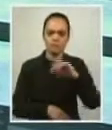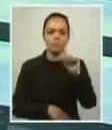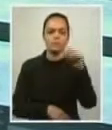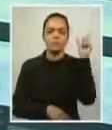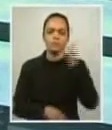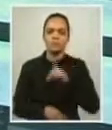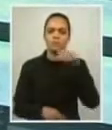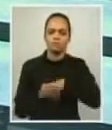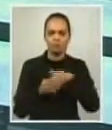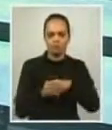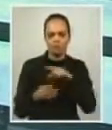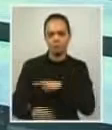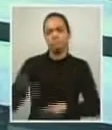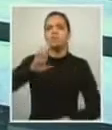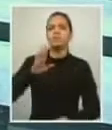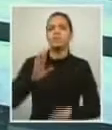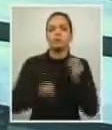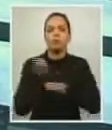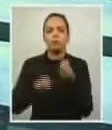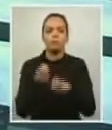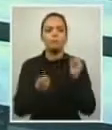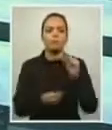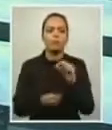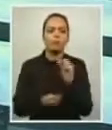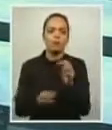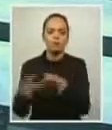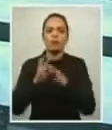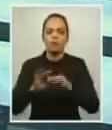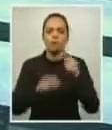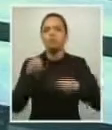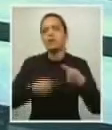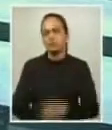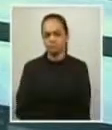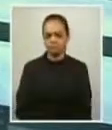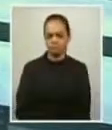direito de votar e de ser votado como mediação política